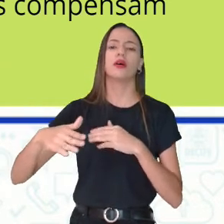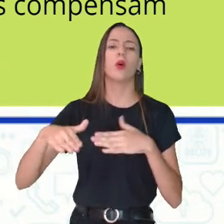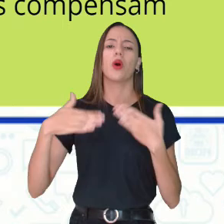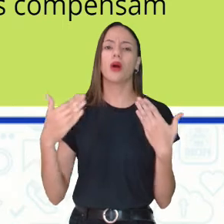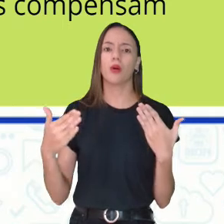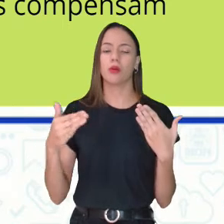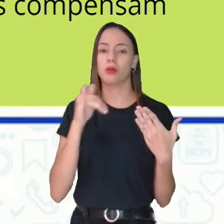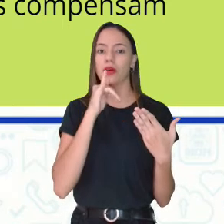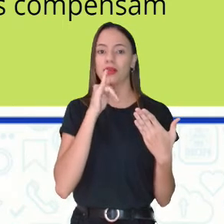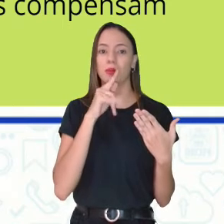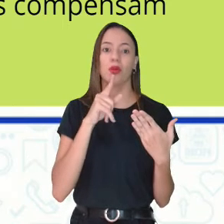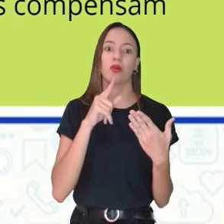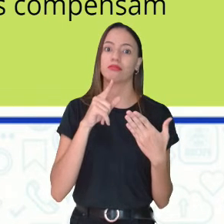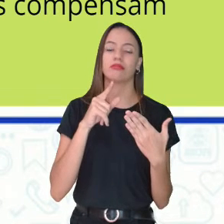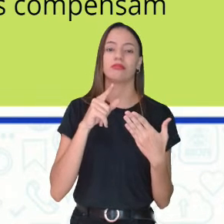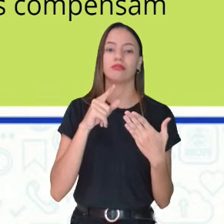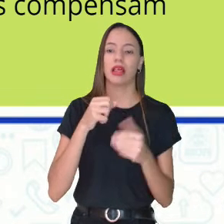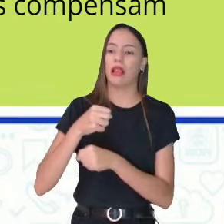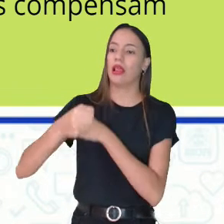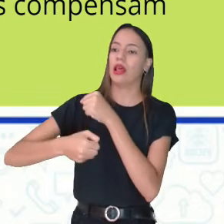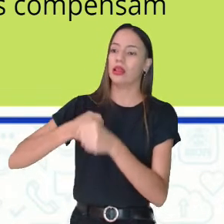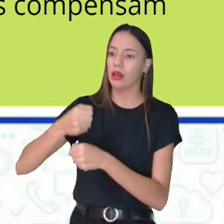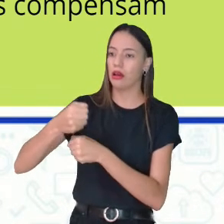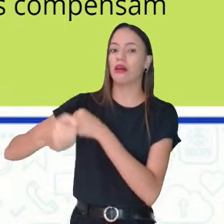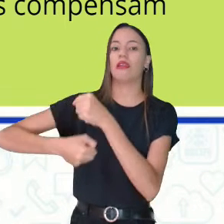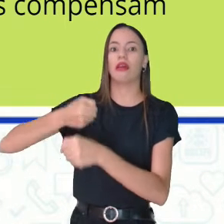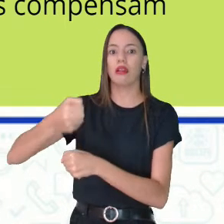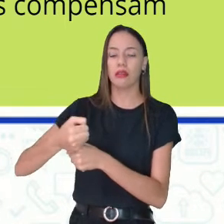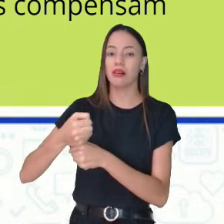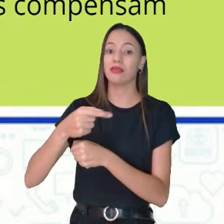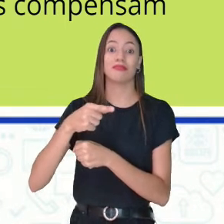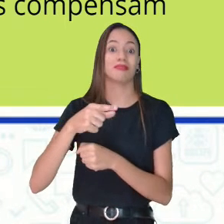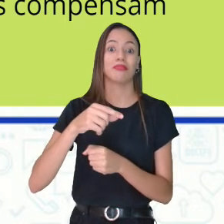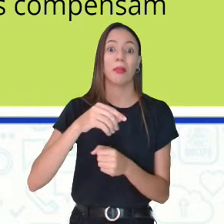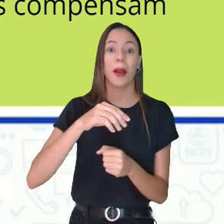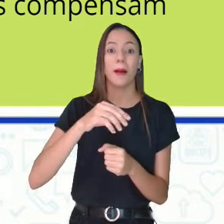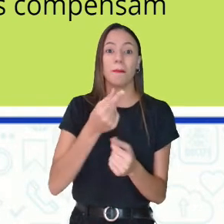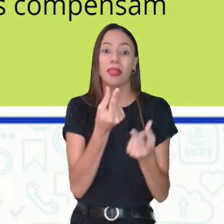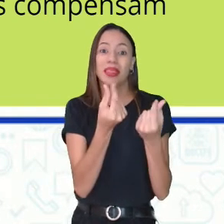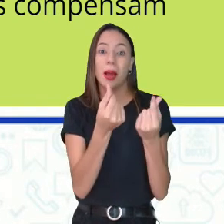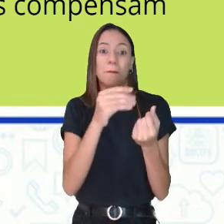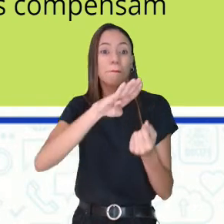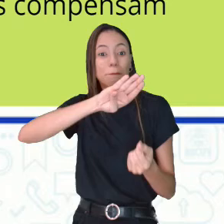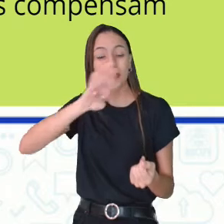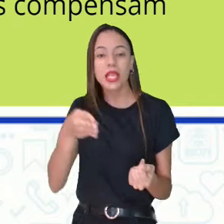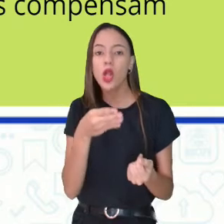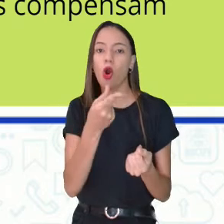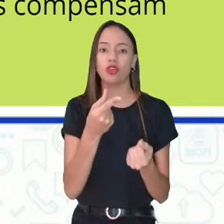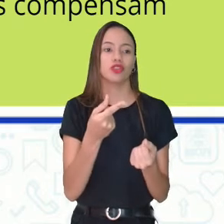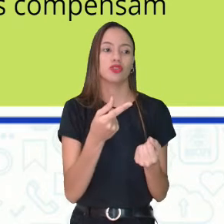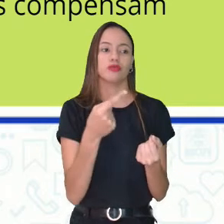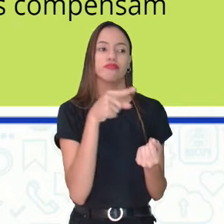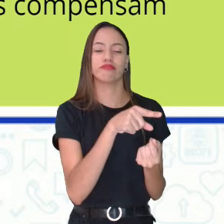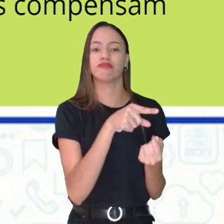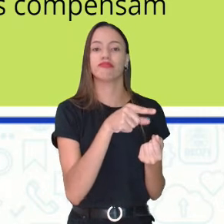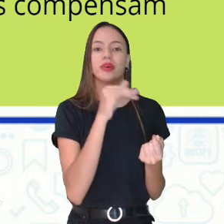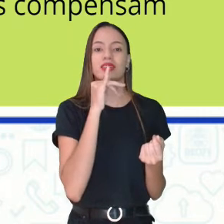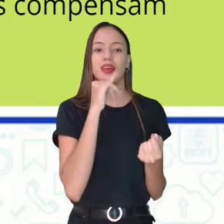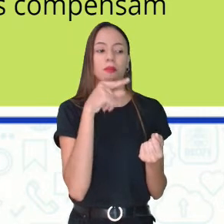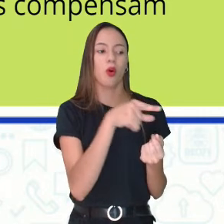os anos bilhões de reais no tratamento das mais diversas doenças relacionadas